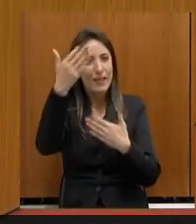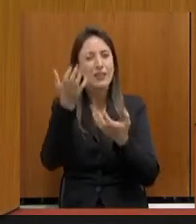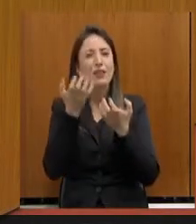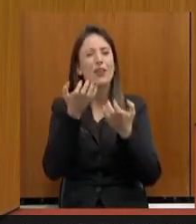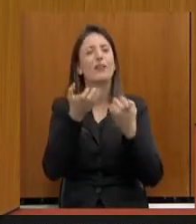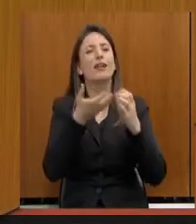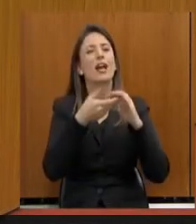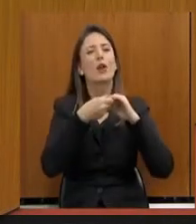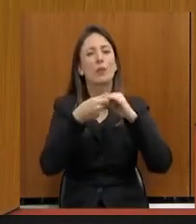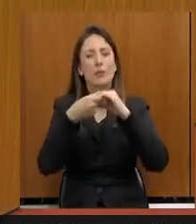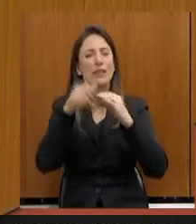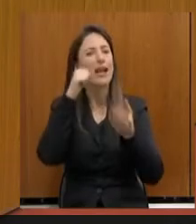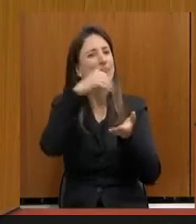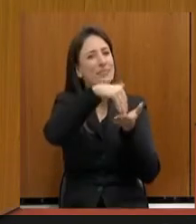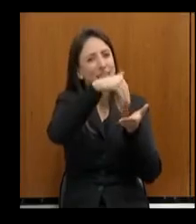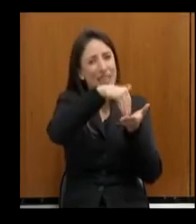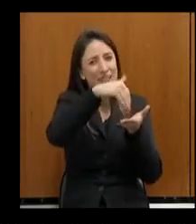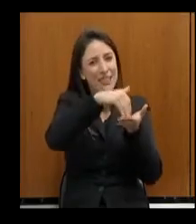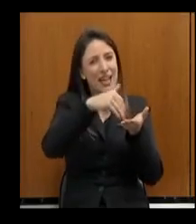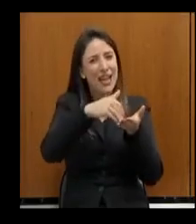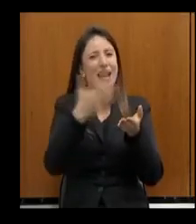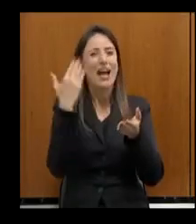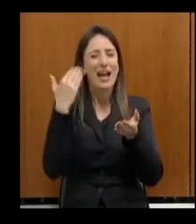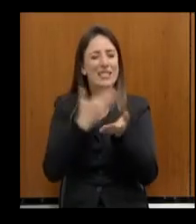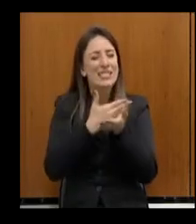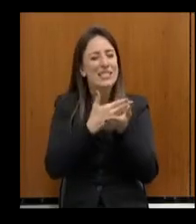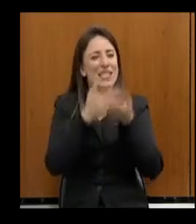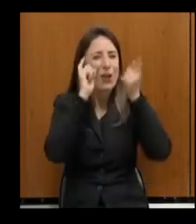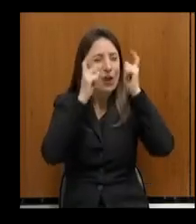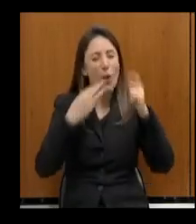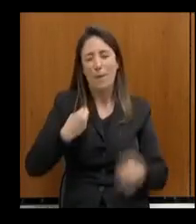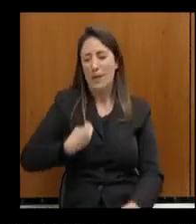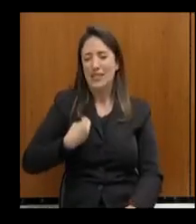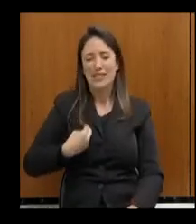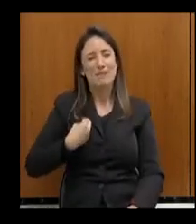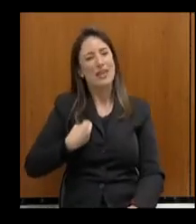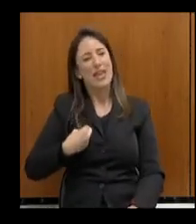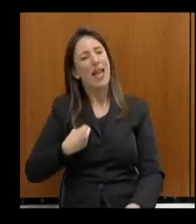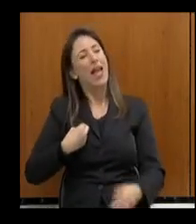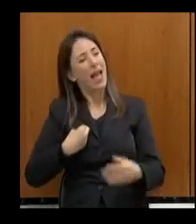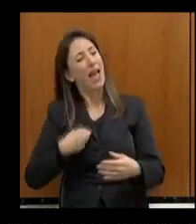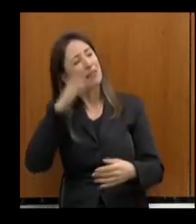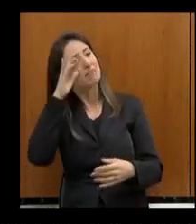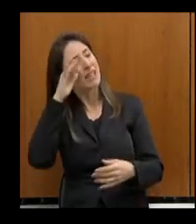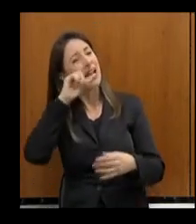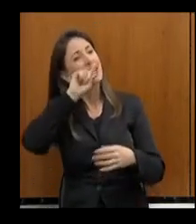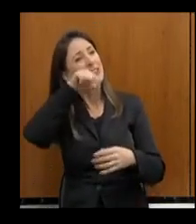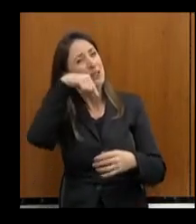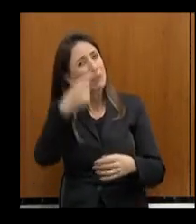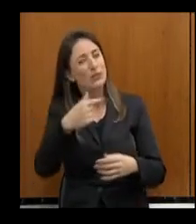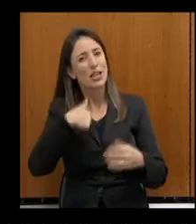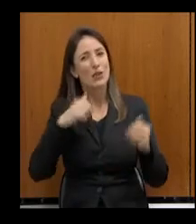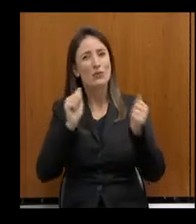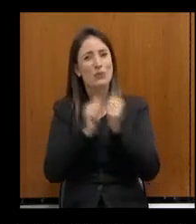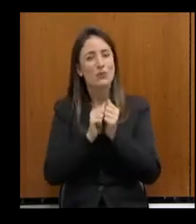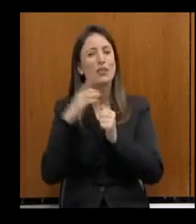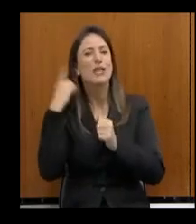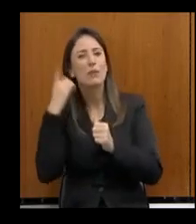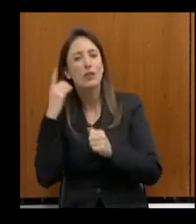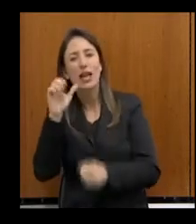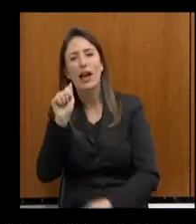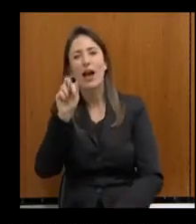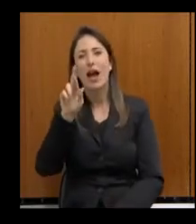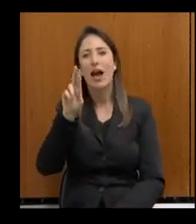da secretária participar da reunião depois eu e o Deputado Arnaldo Silva